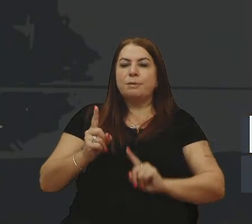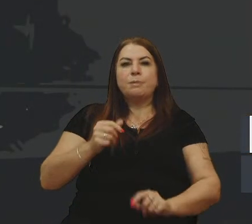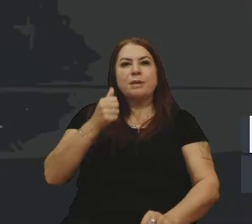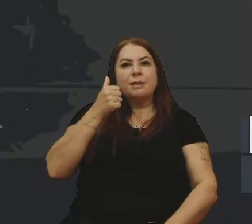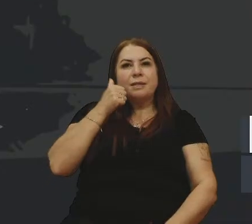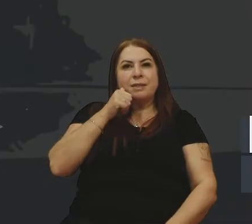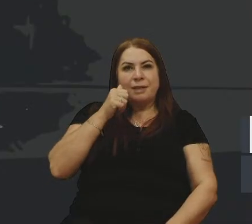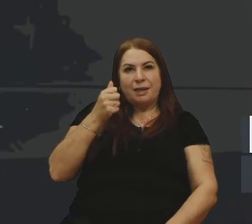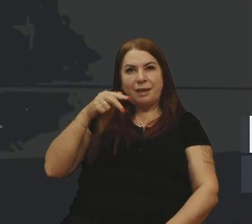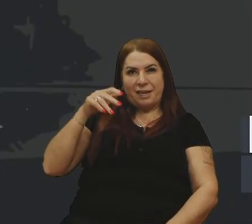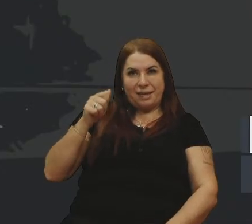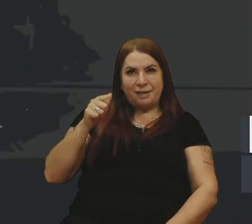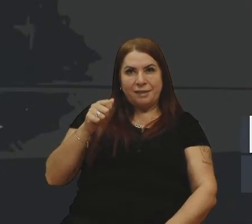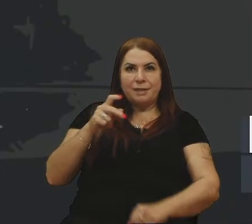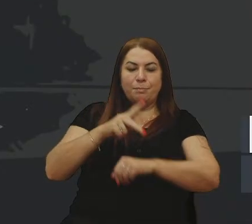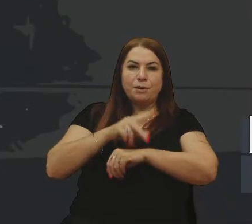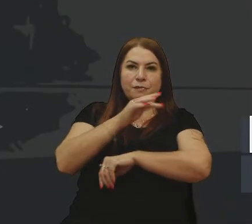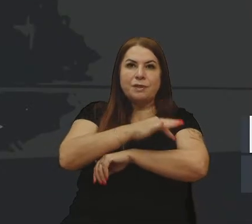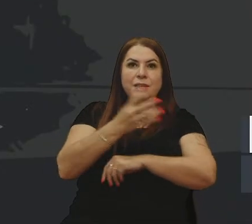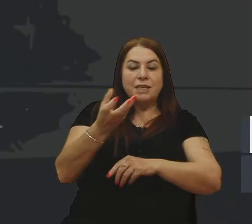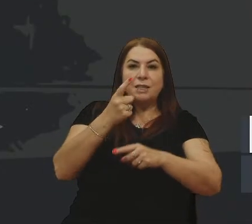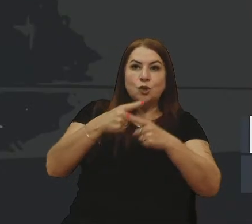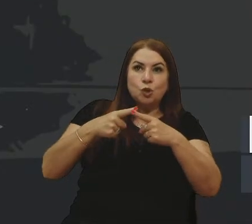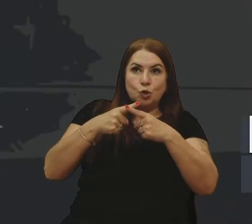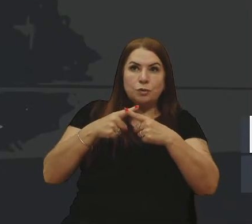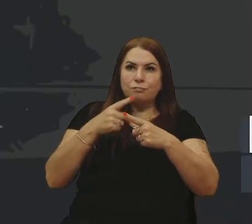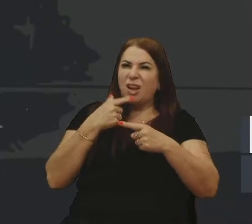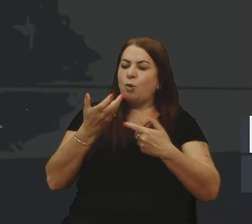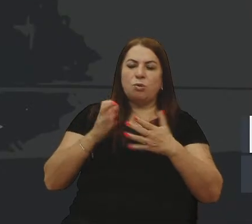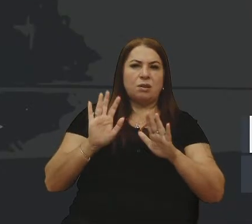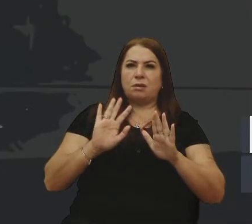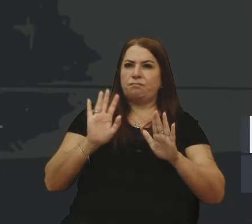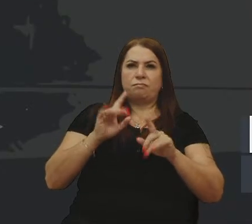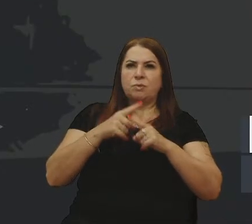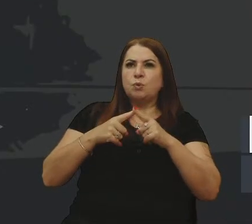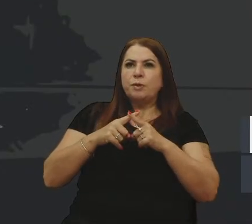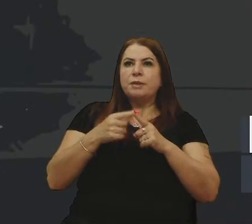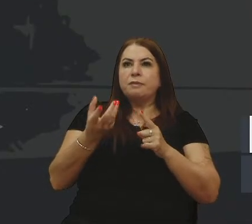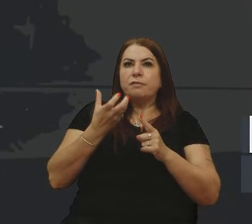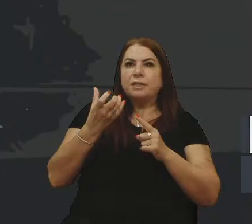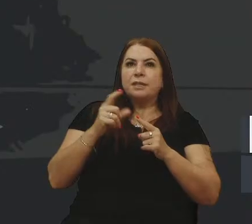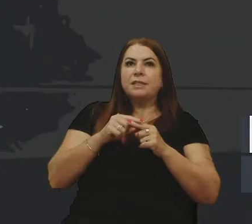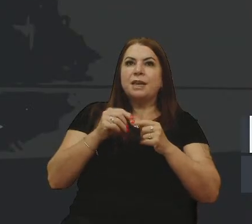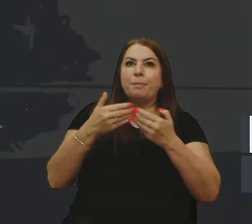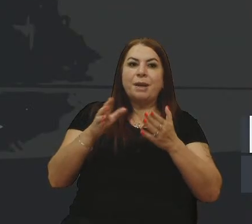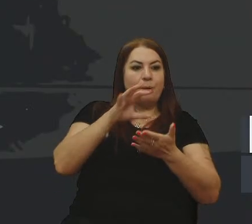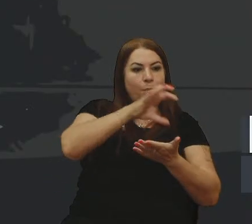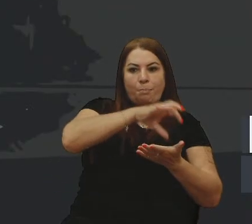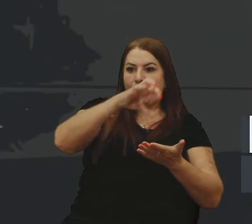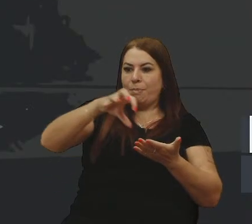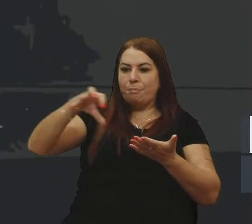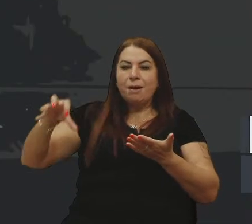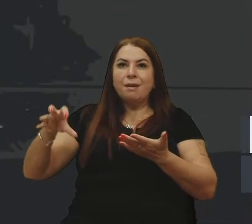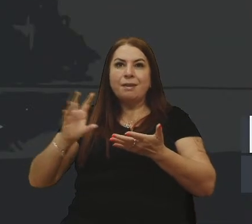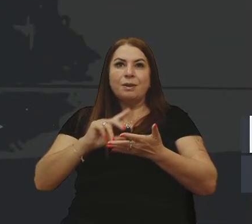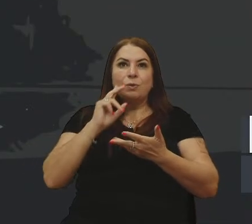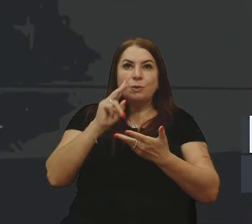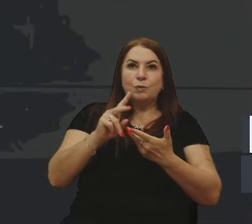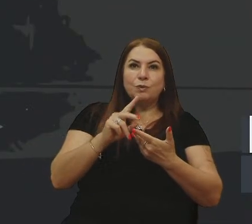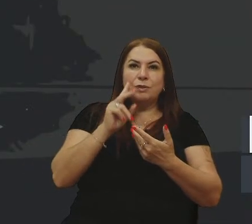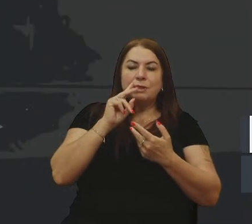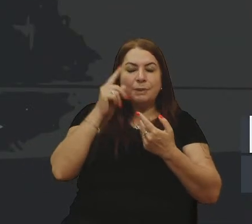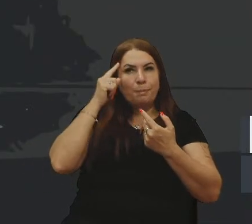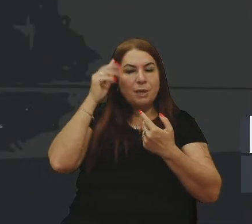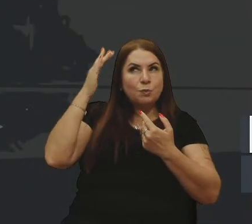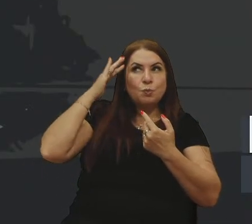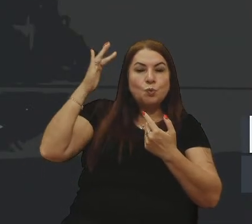Fundo, ela queria ser nossa sócia. A gente disse que não queria sócio, mas a gente disse que queria abrir franquia. Porque quando a gente idealizou